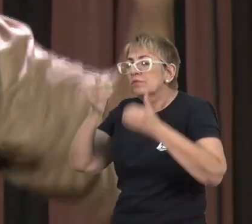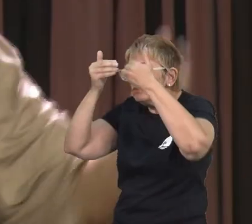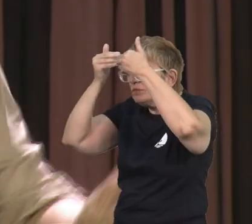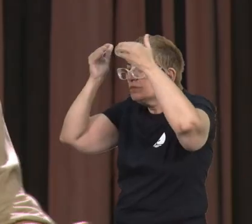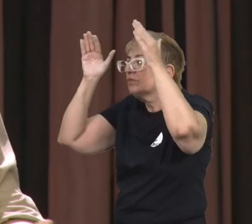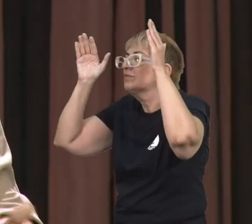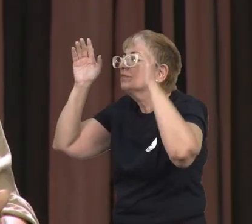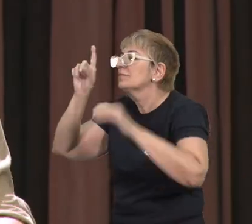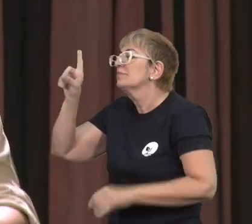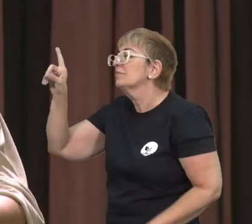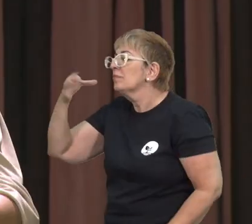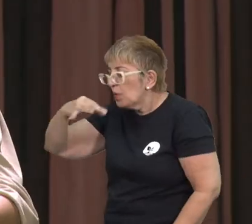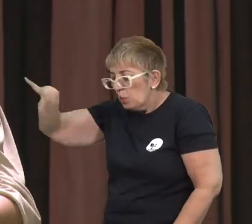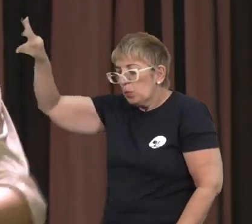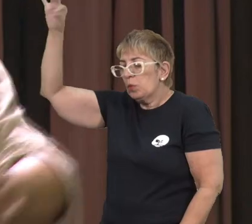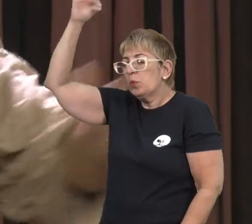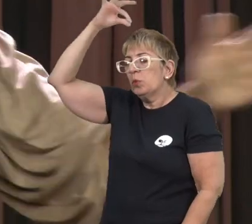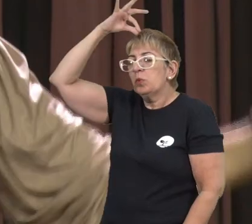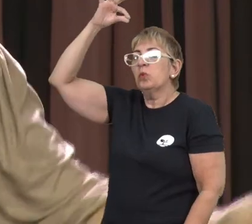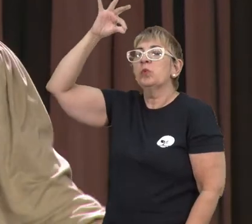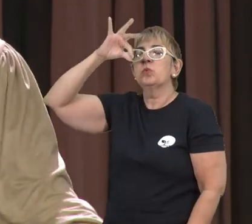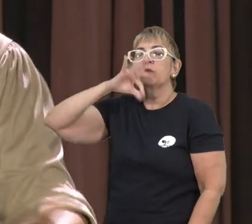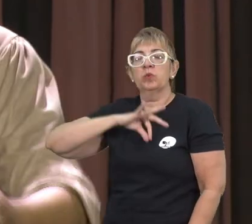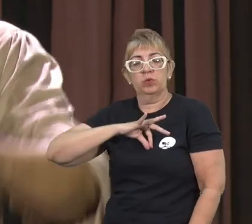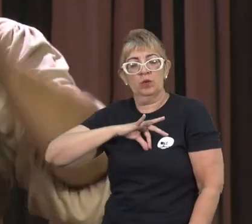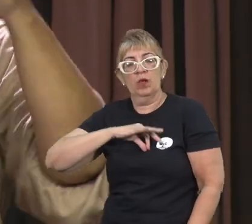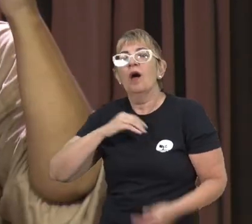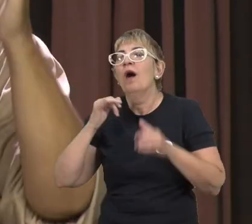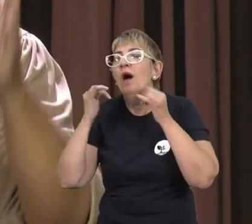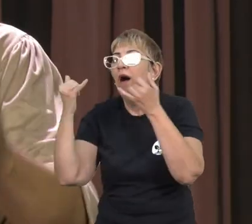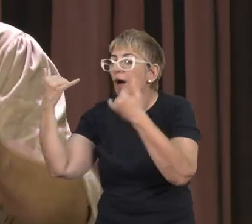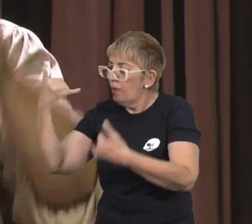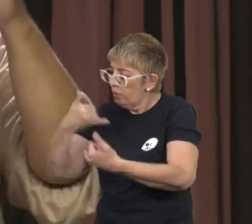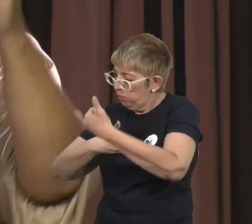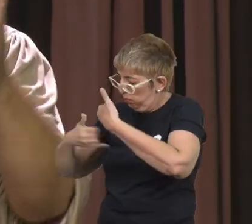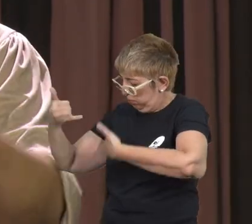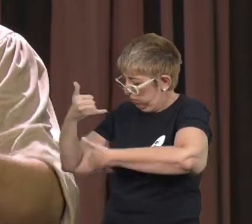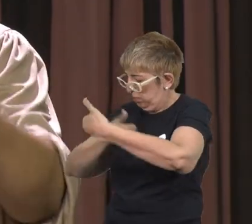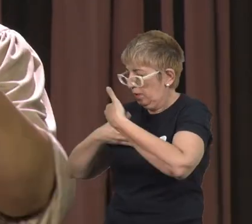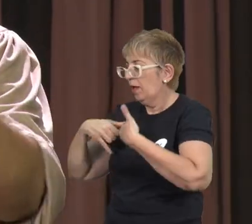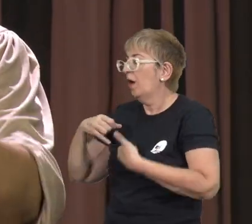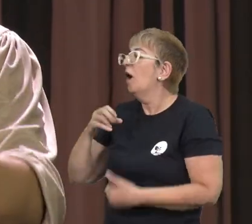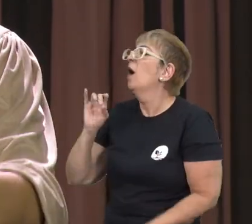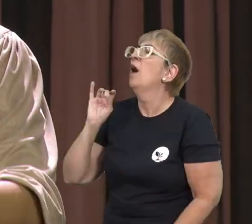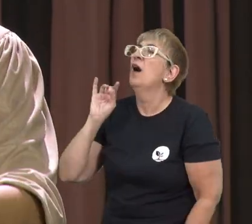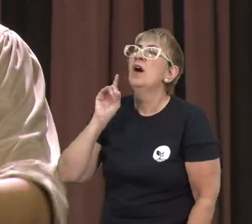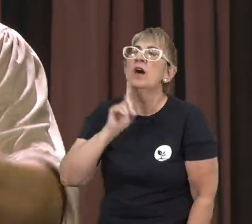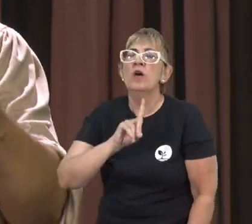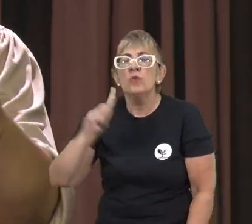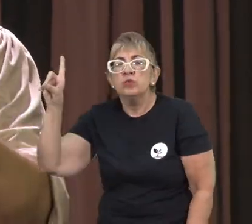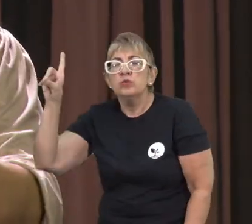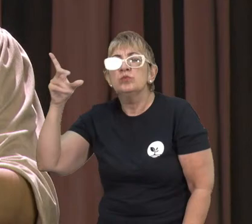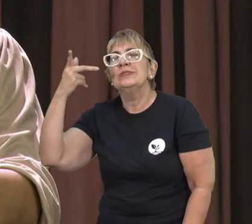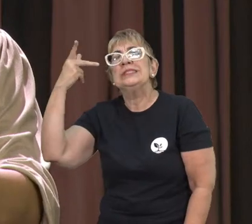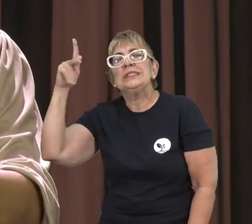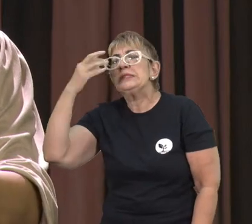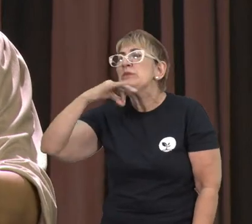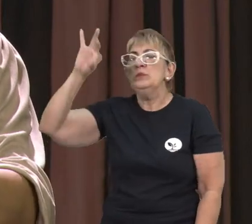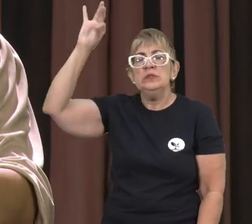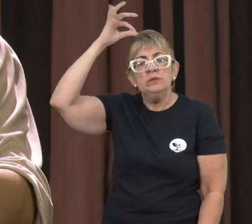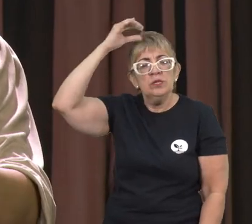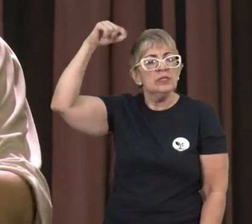teu Santo Espírito fale conosco, nada mais, mas que só o teu Espírito, que é